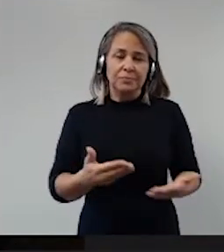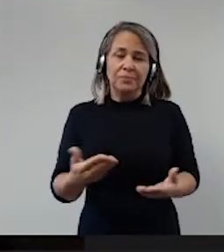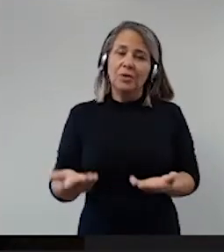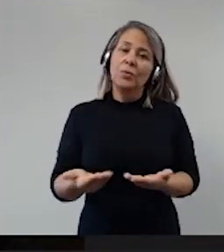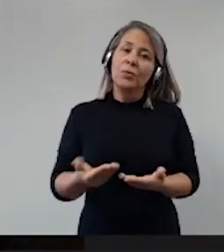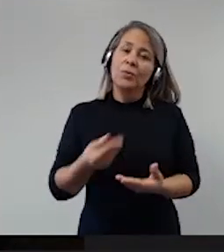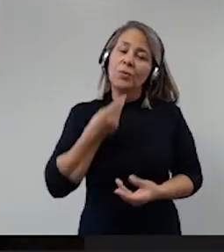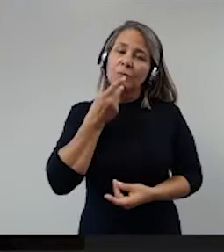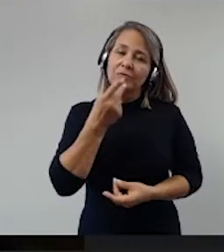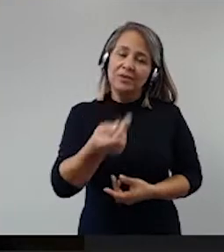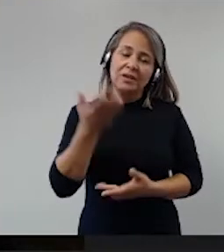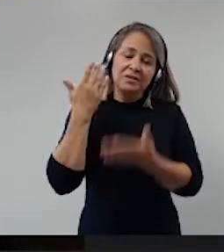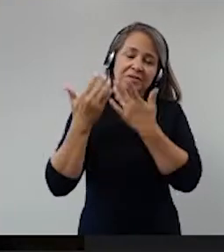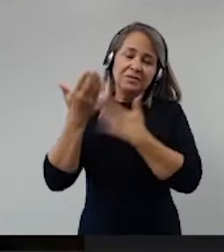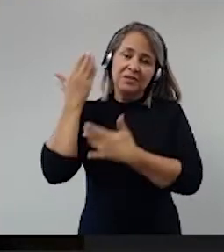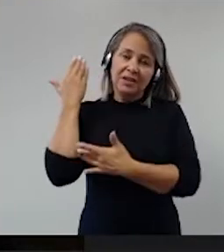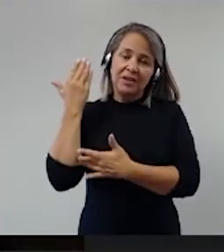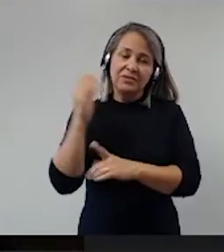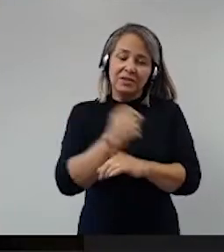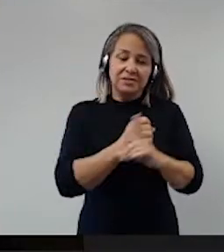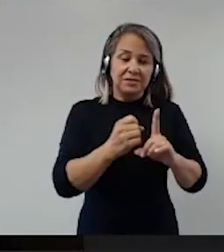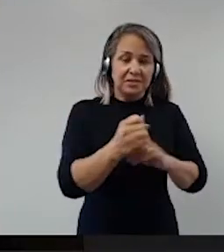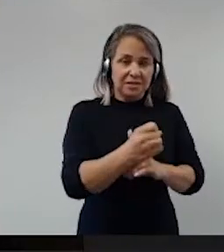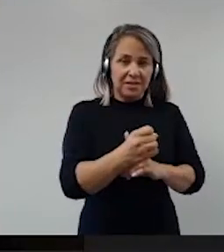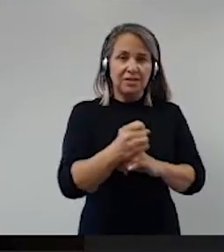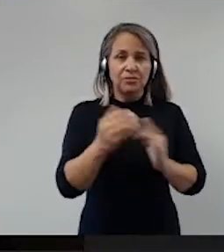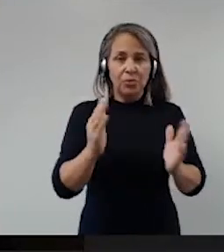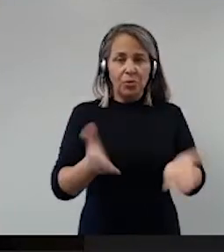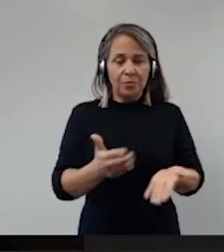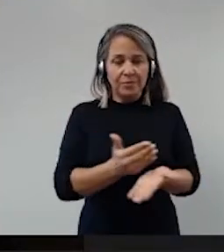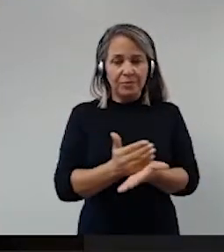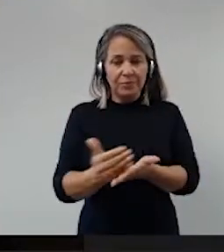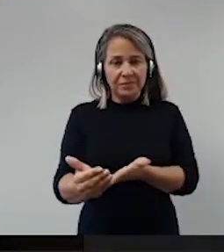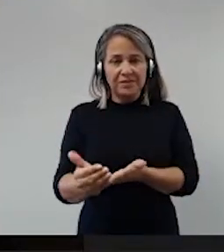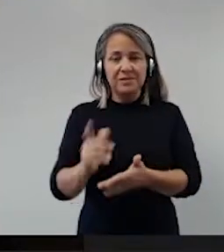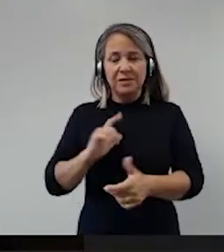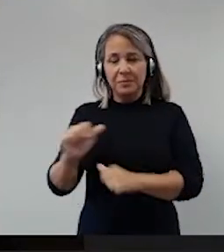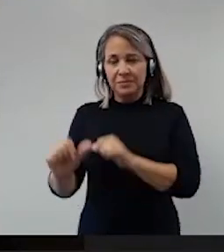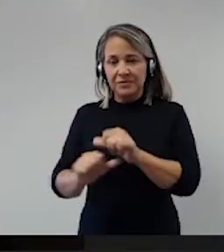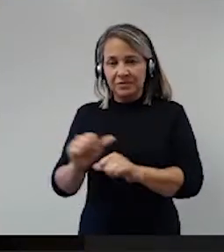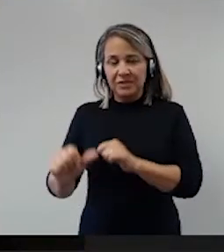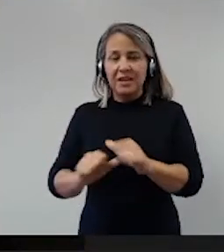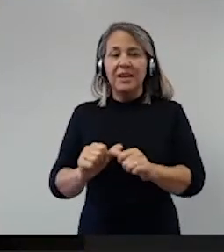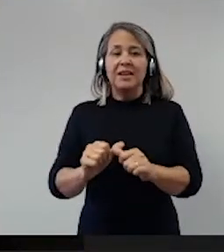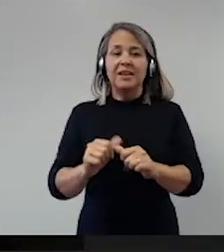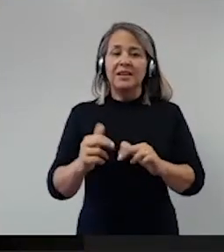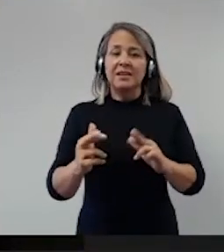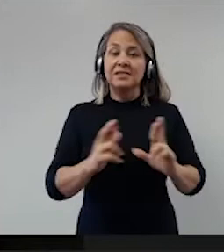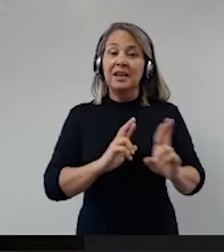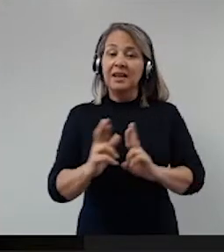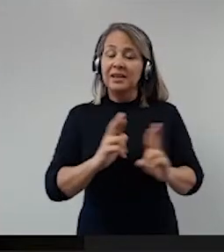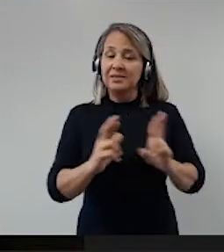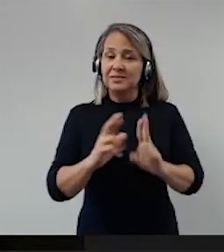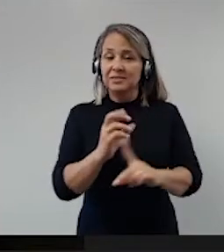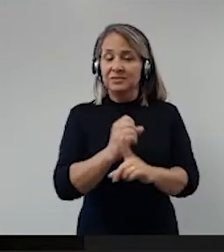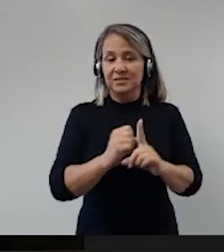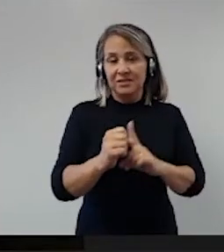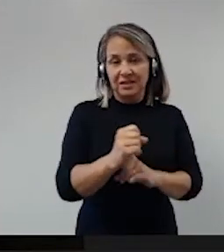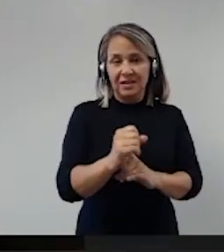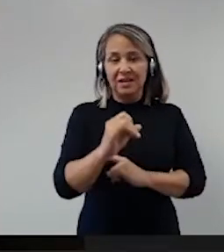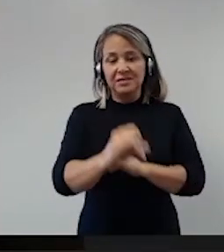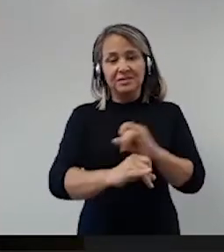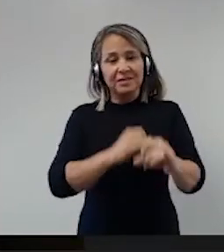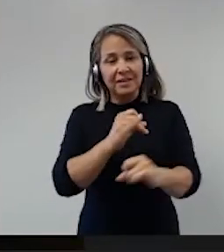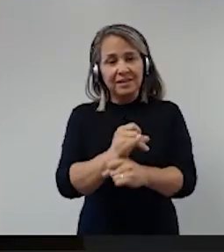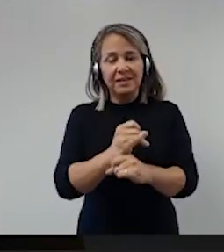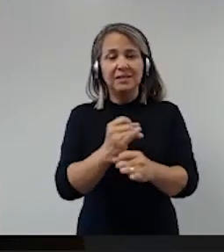falava anteriormente, a sociedade passa por modificações e as redes sociais, as novas ferramentas, este congresso